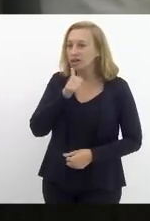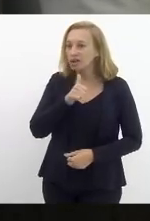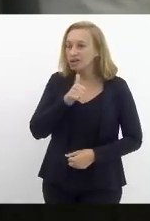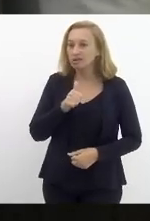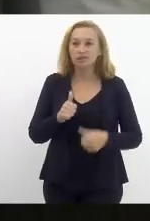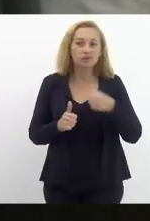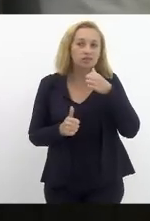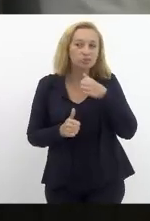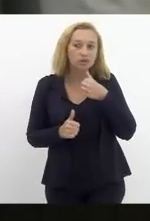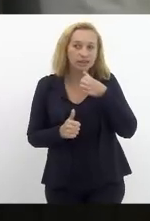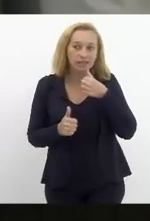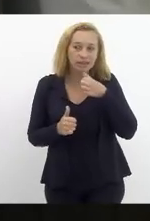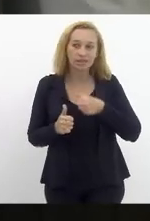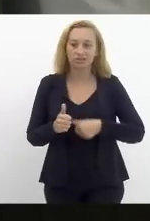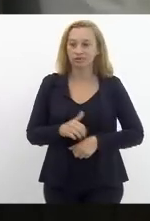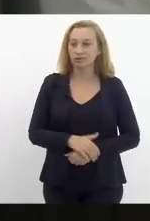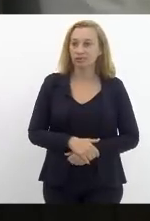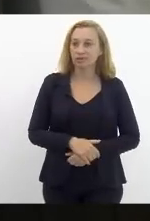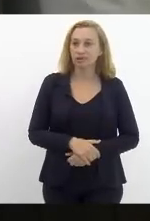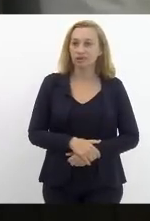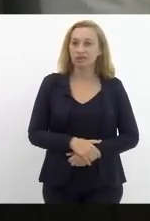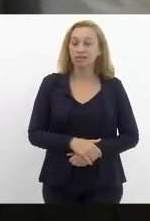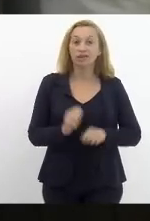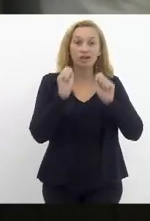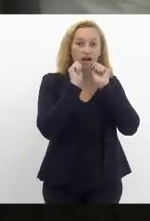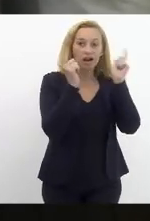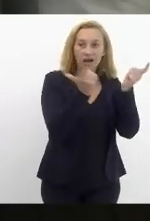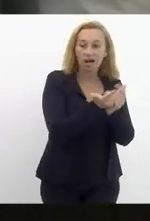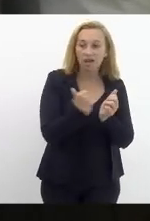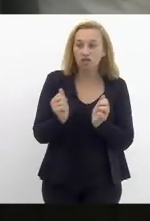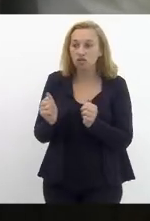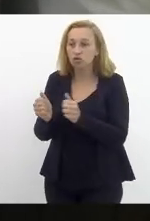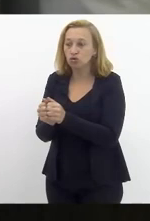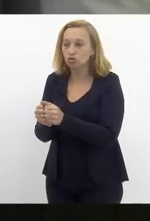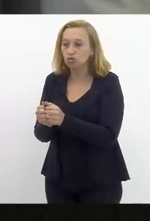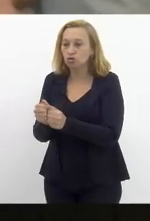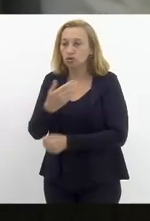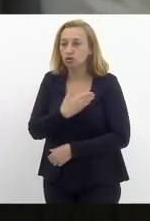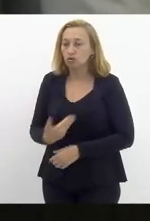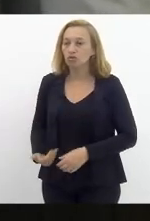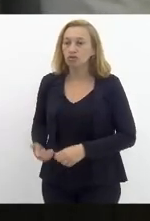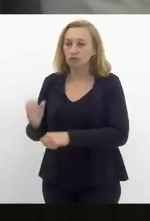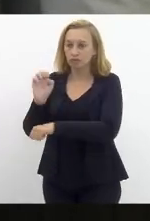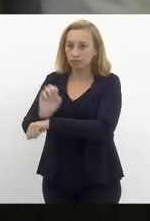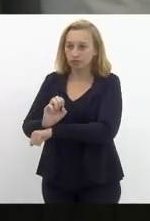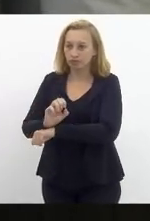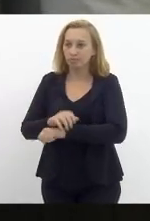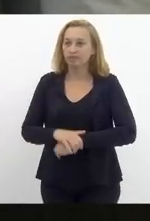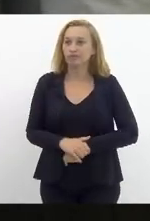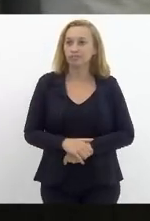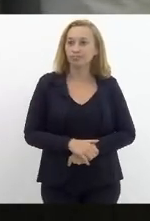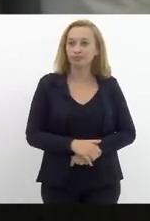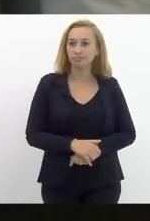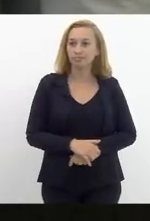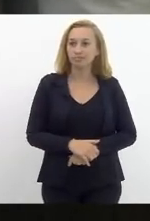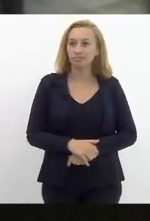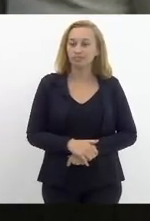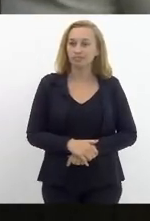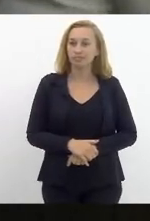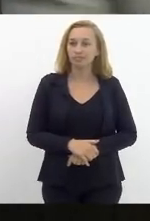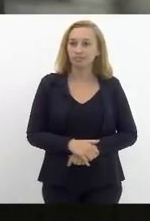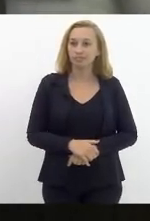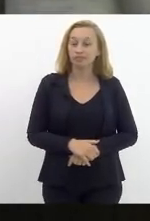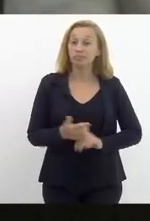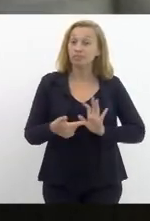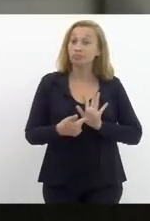das meninas. E a Alerj, juntamente com o governo do Estado, tem dado